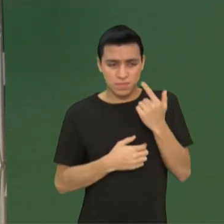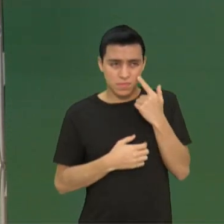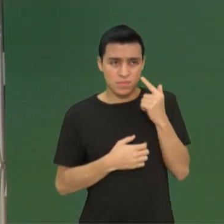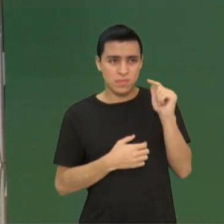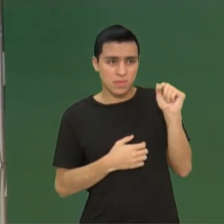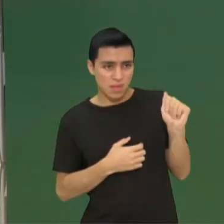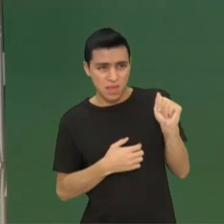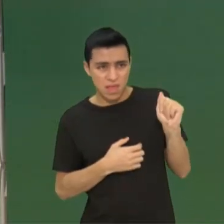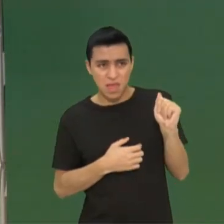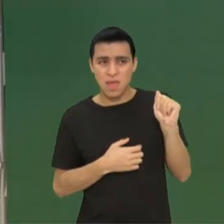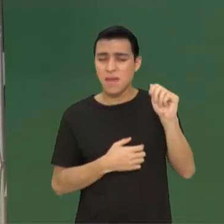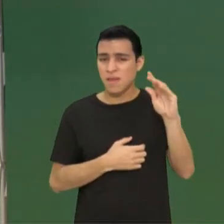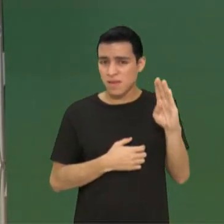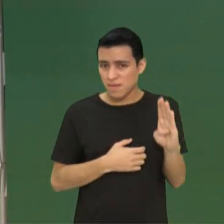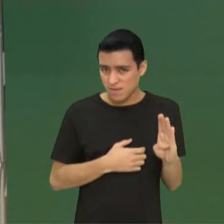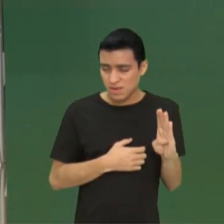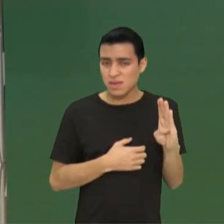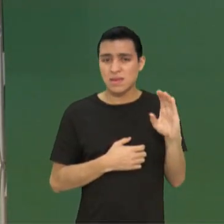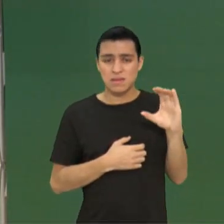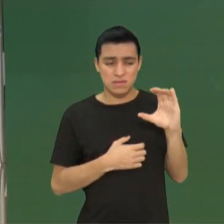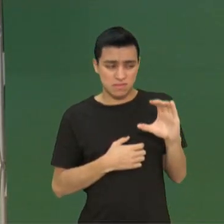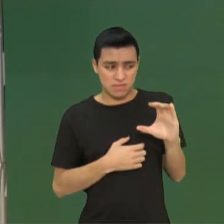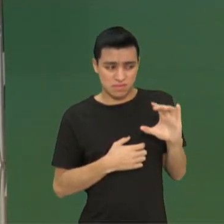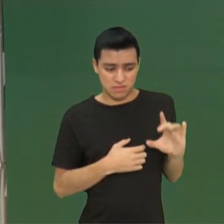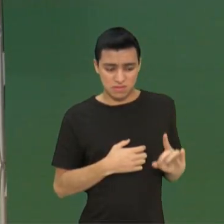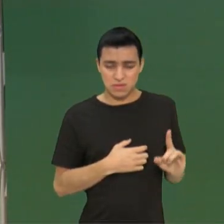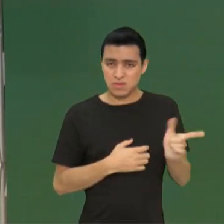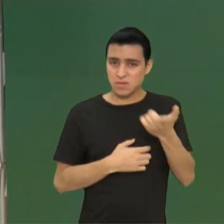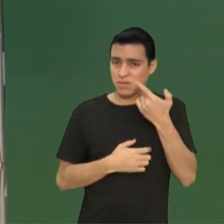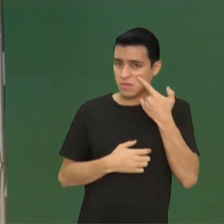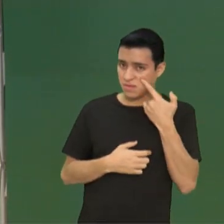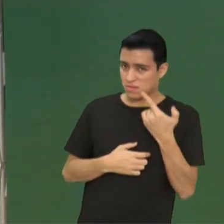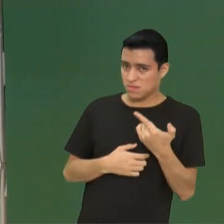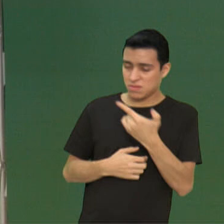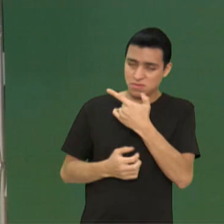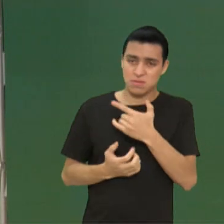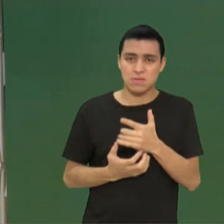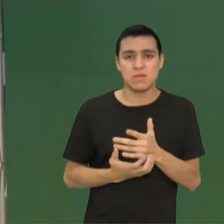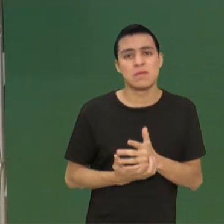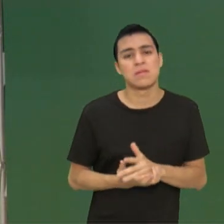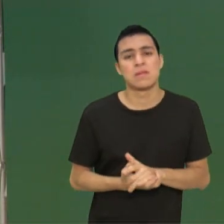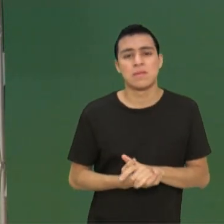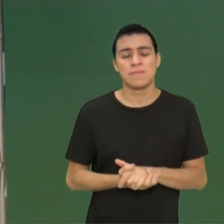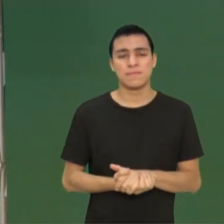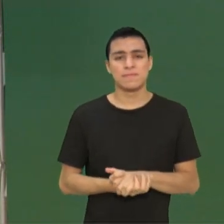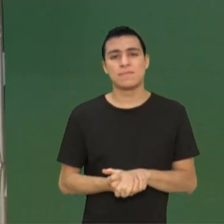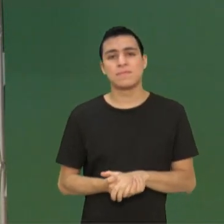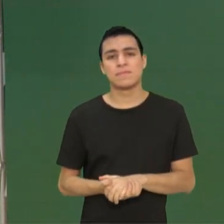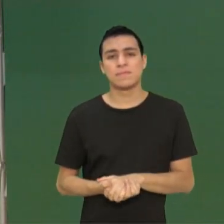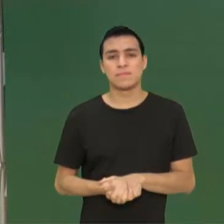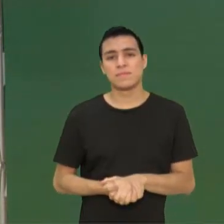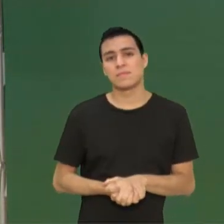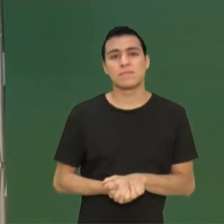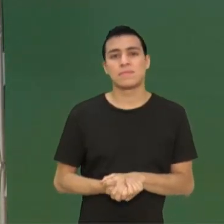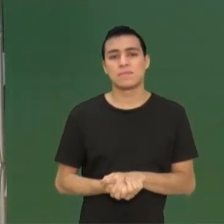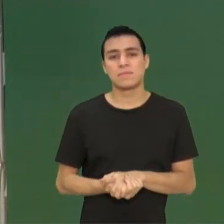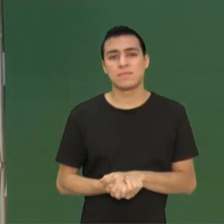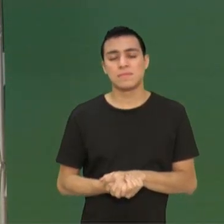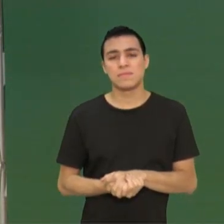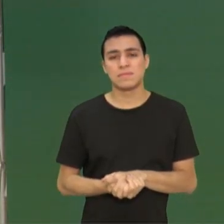tilacoides mitocondriais. Letra B, vesículas mitocondriais. Letra C, estroma